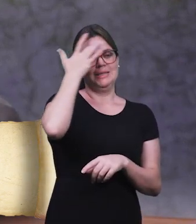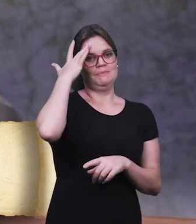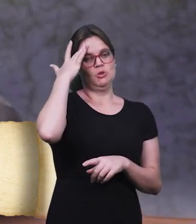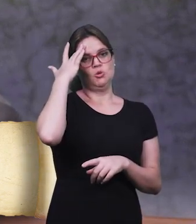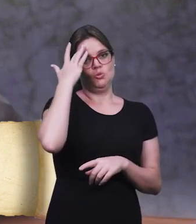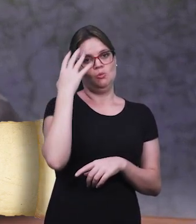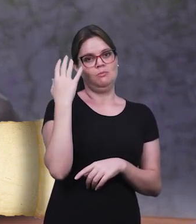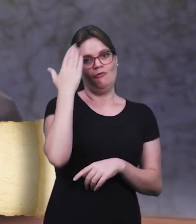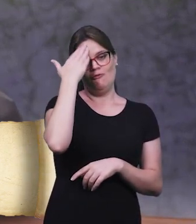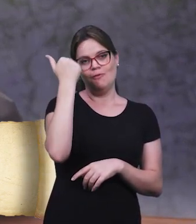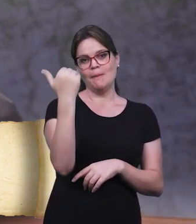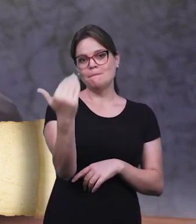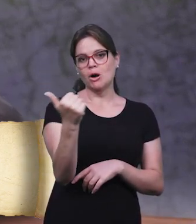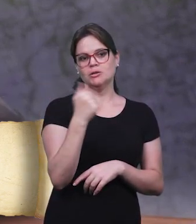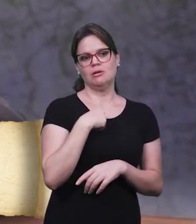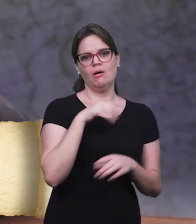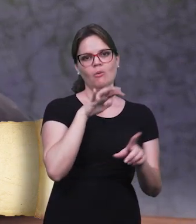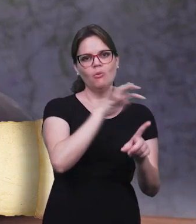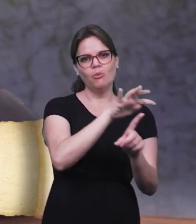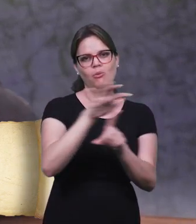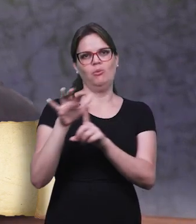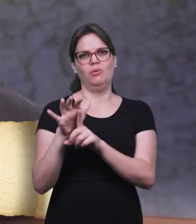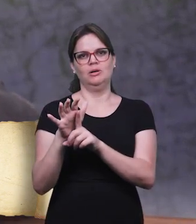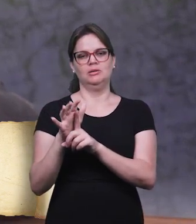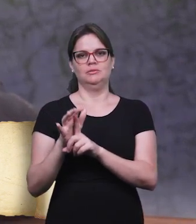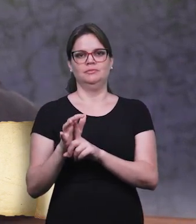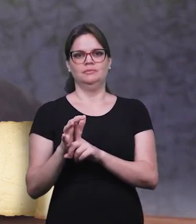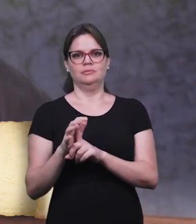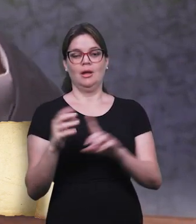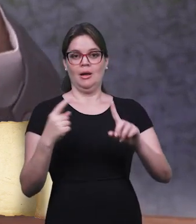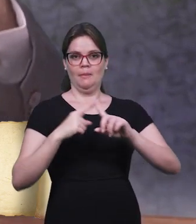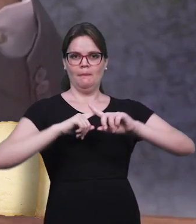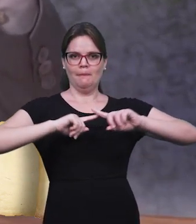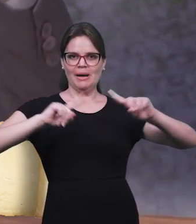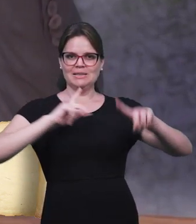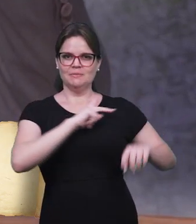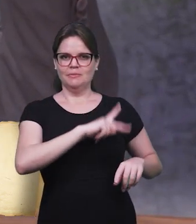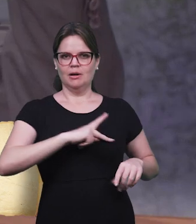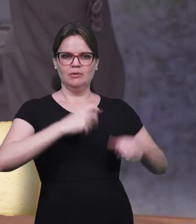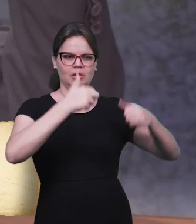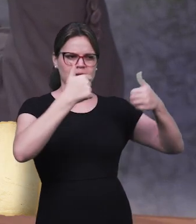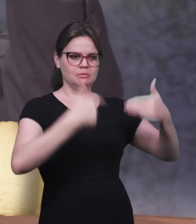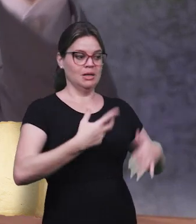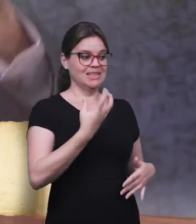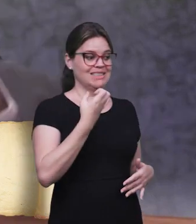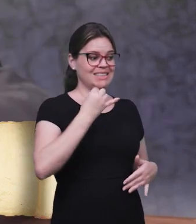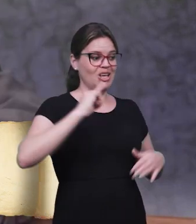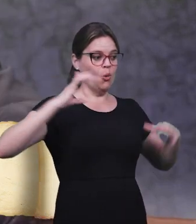podia ter outras pessoas importantes, mas ele acrescenta dizendo assim, ainda que um anjo do céu.